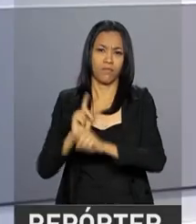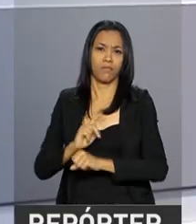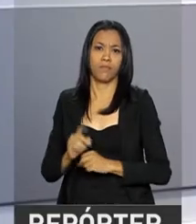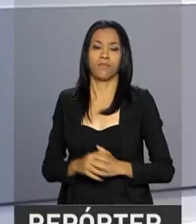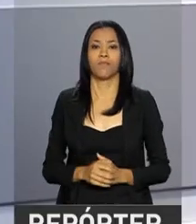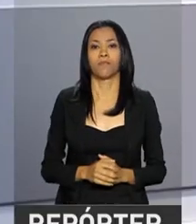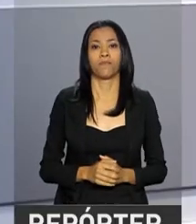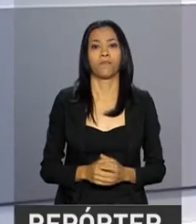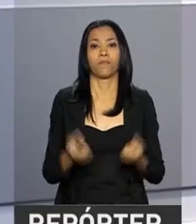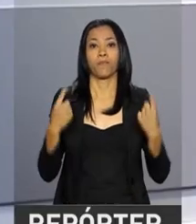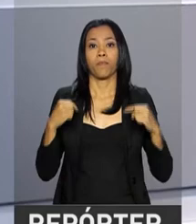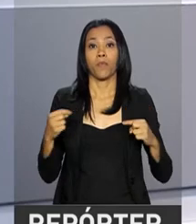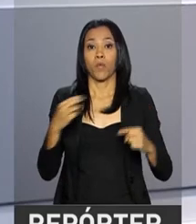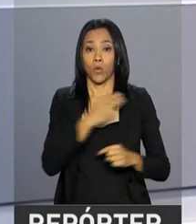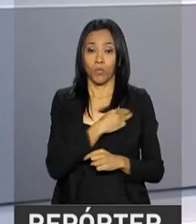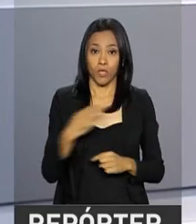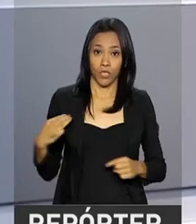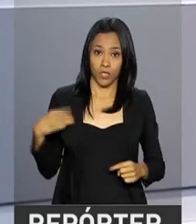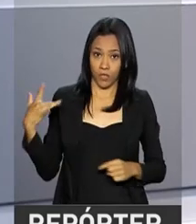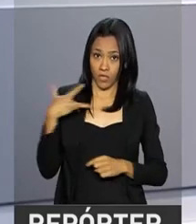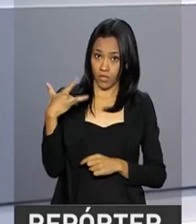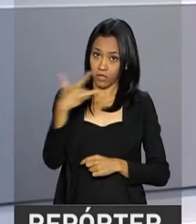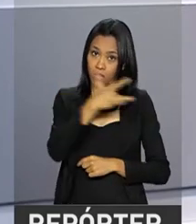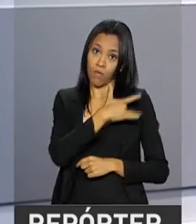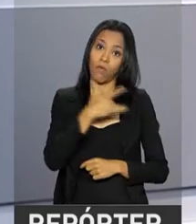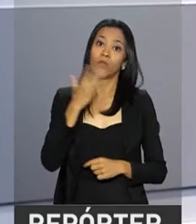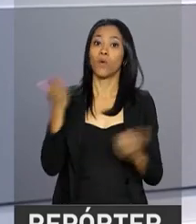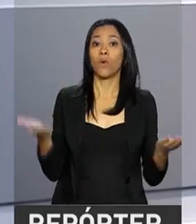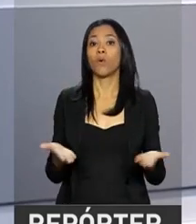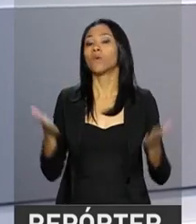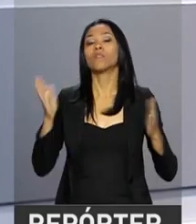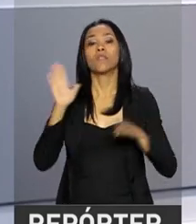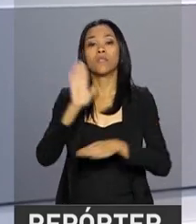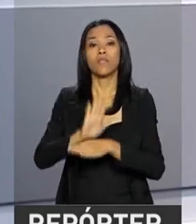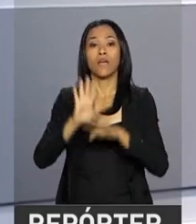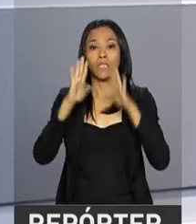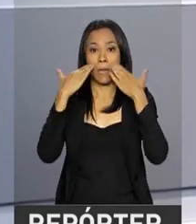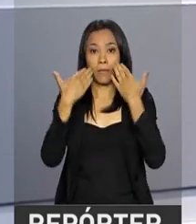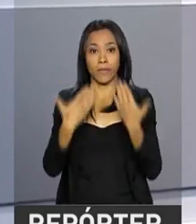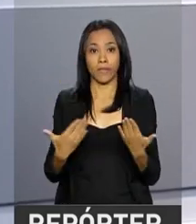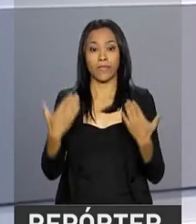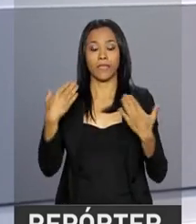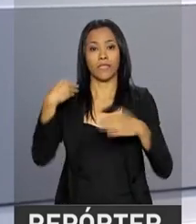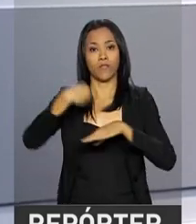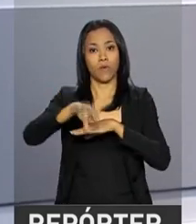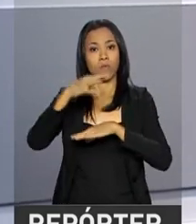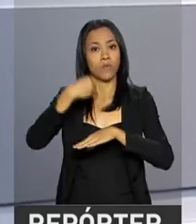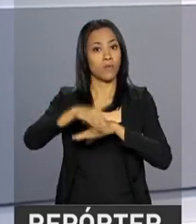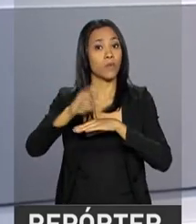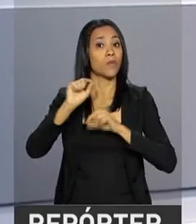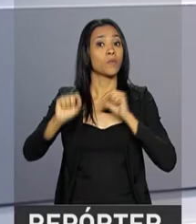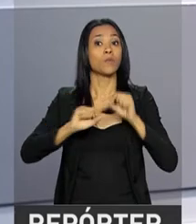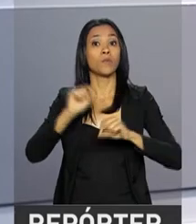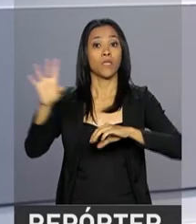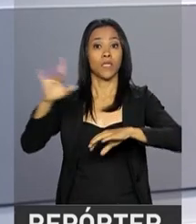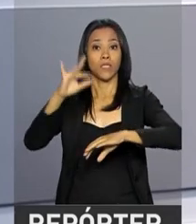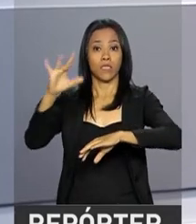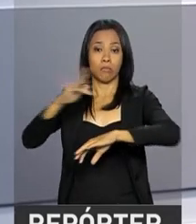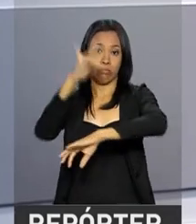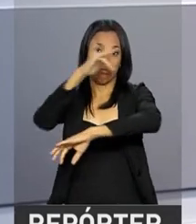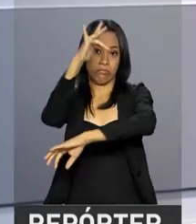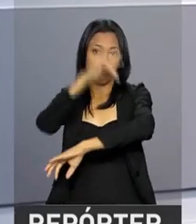o ministro da saúde ricardo barros apresenta hoje à tarde os dados do levantamento de infestação por aedes aegypti